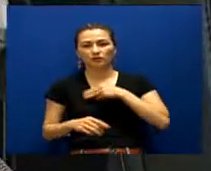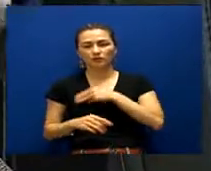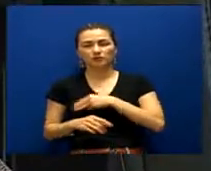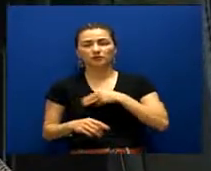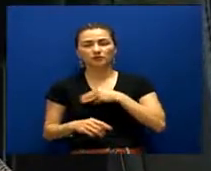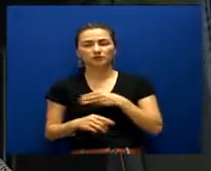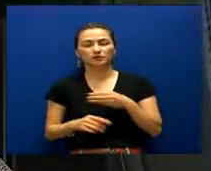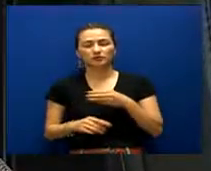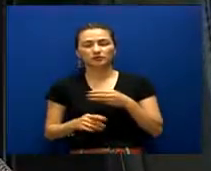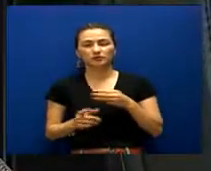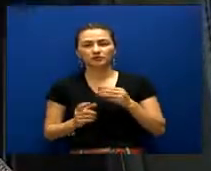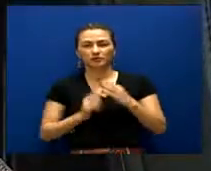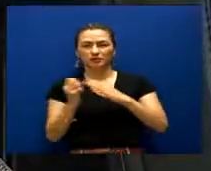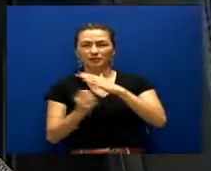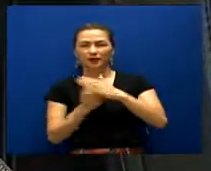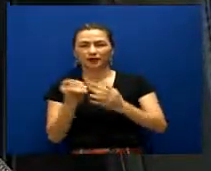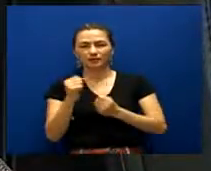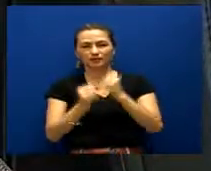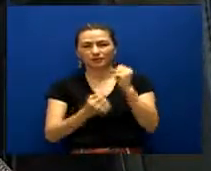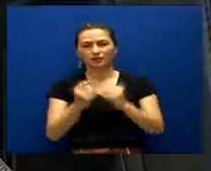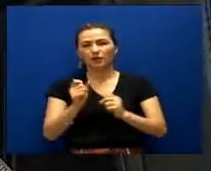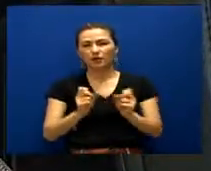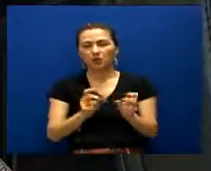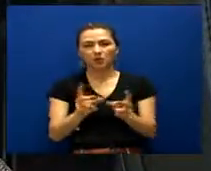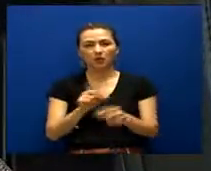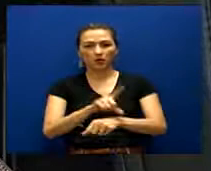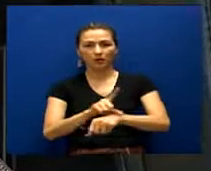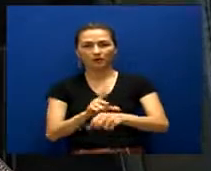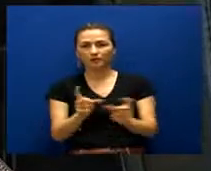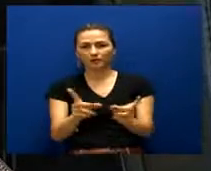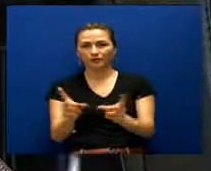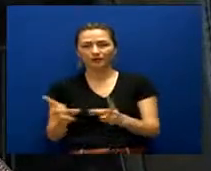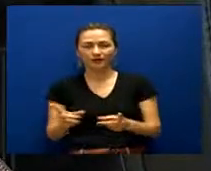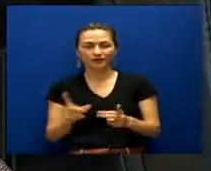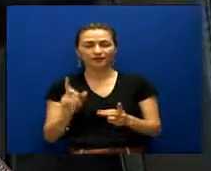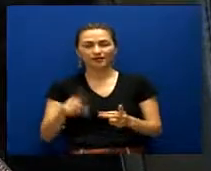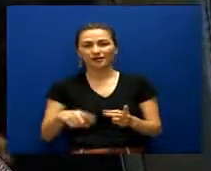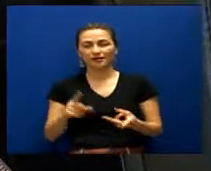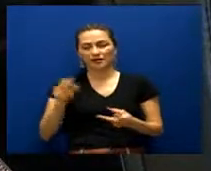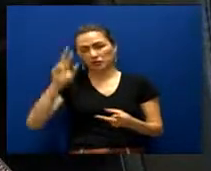igreja, queria falar com o cardeal e ele não me apresentou para o cardeal.